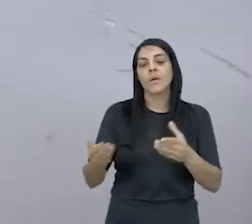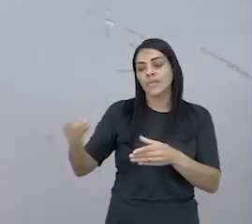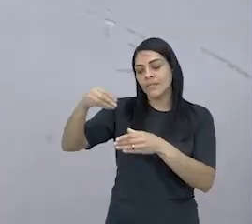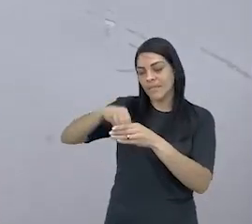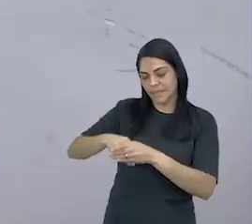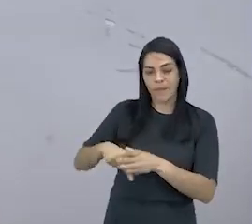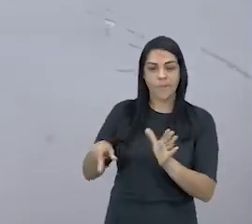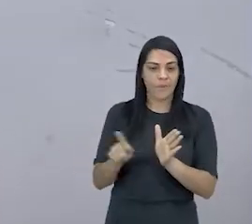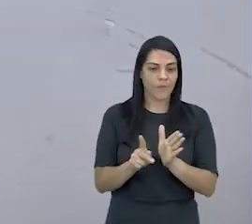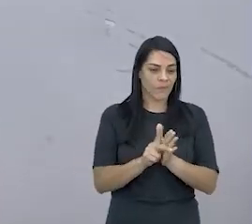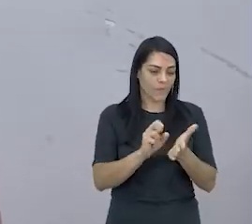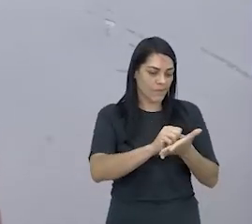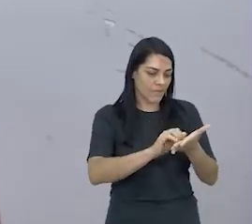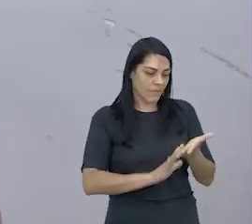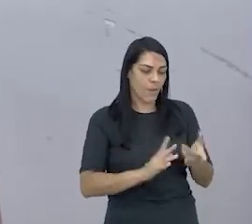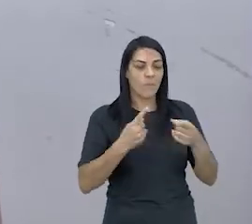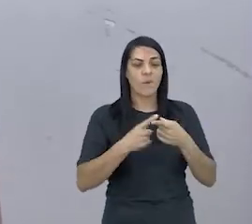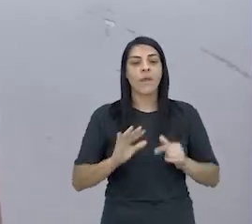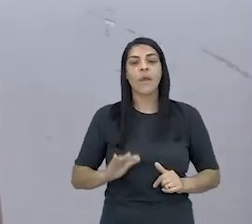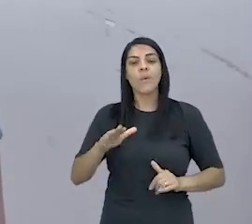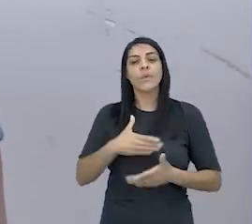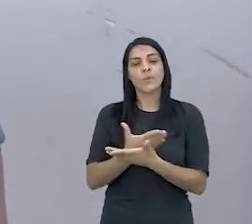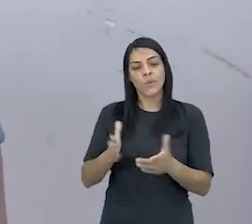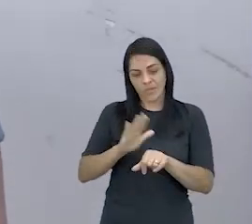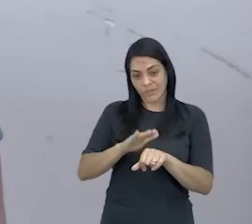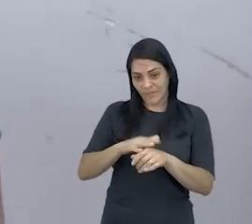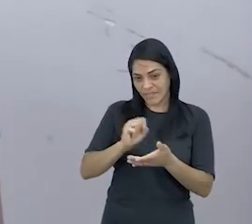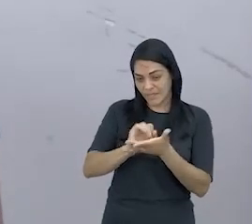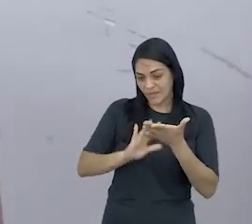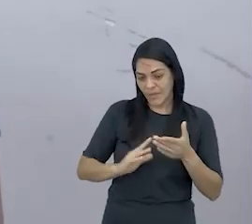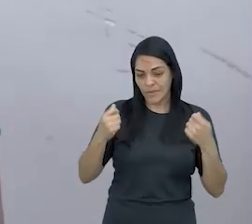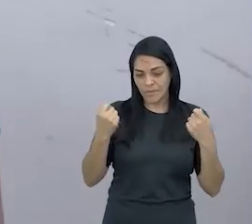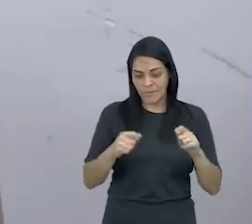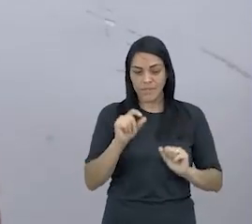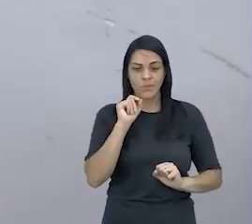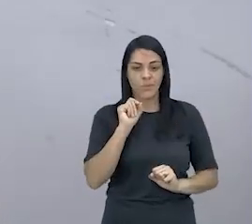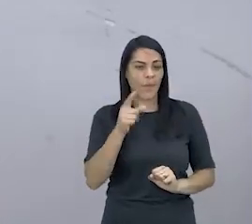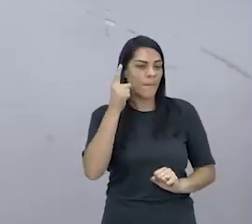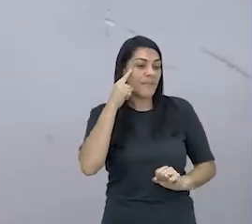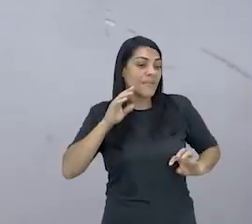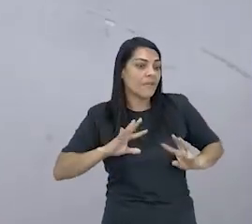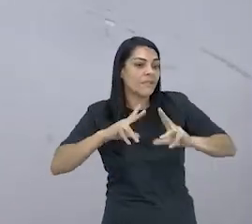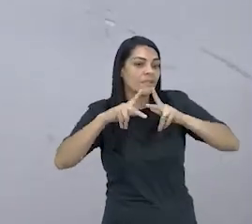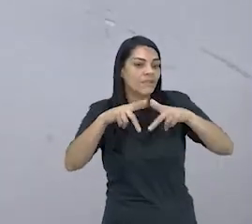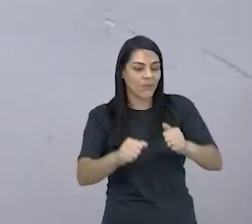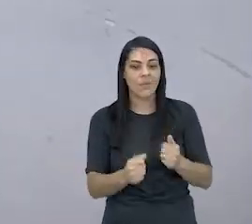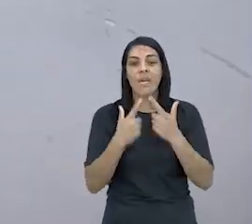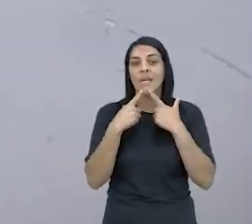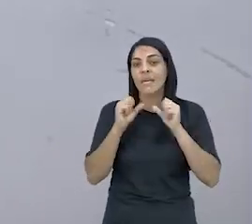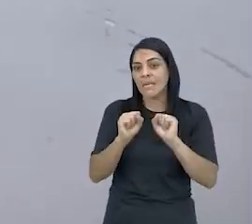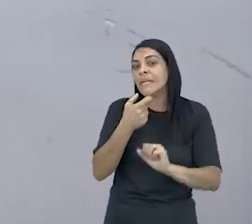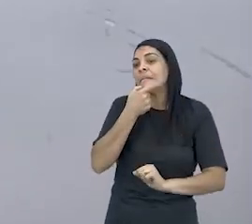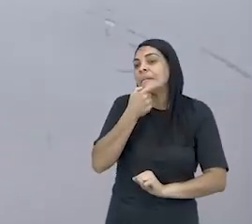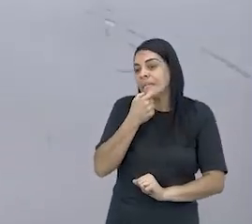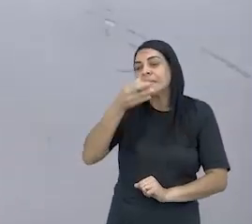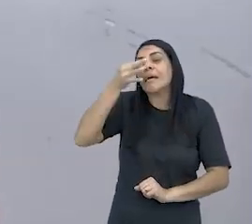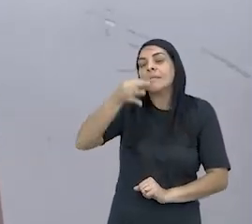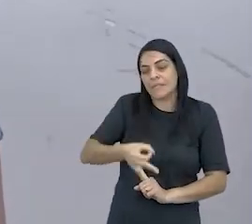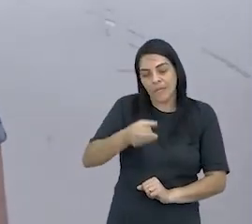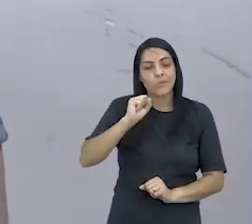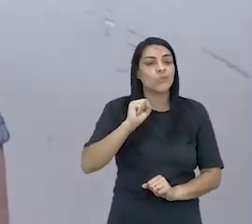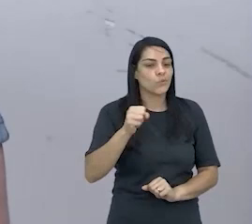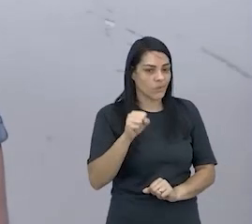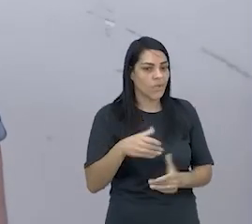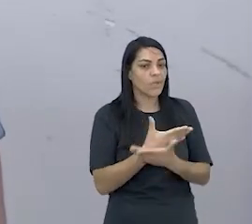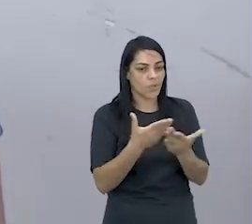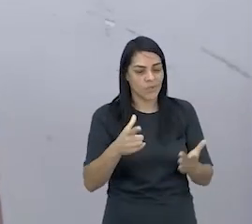nossas atividades. Porque quando a gente faz uma atividade, a gente tem que pensar em todo mundo, né? Com certeza. E inglês dá muito certo, gente. A gente teve